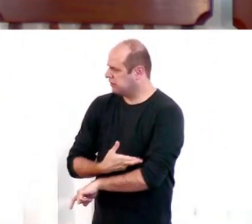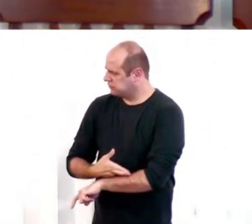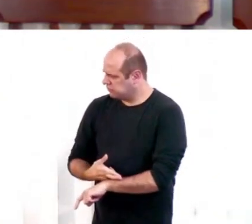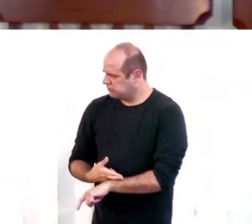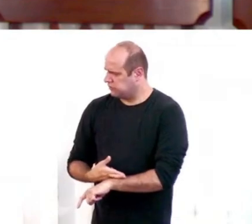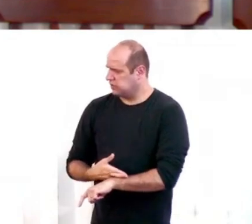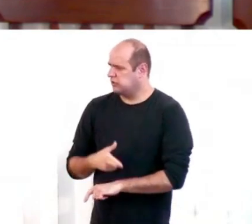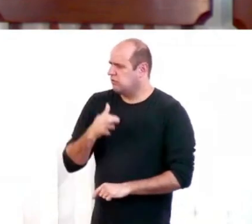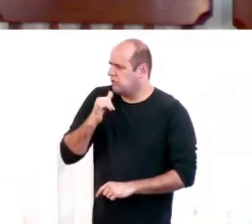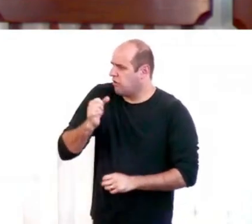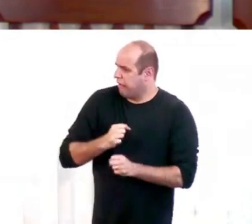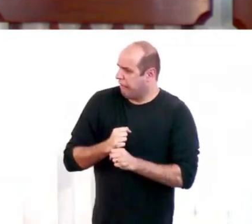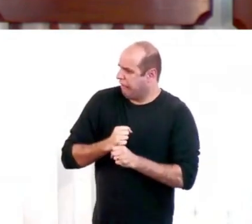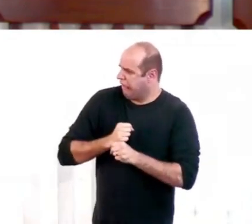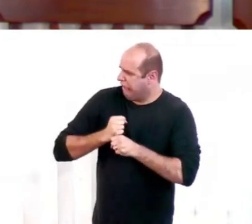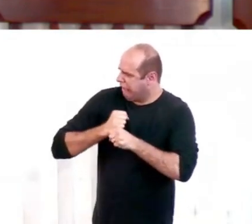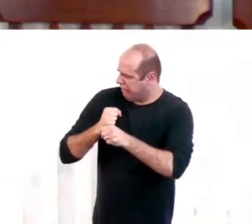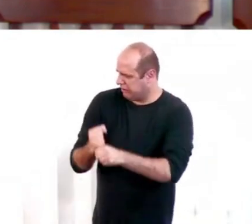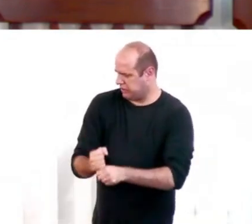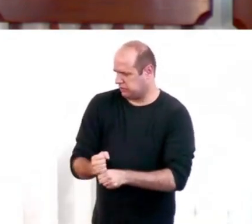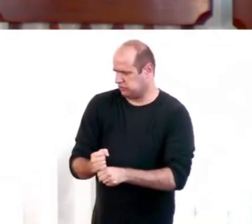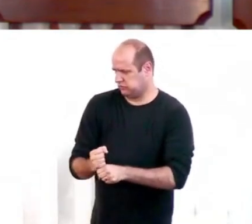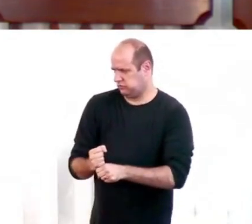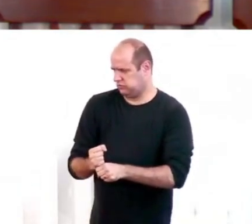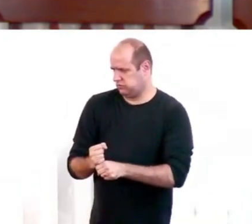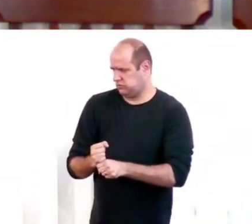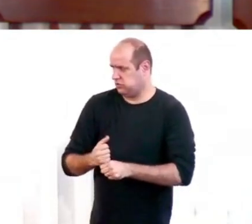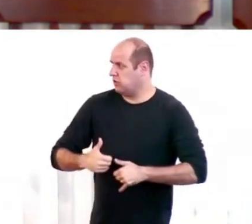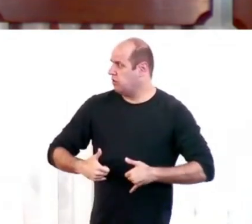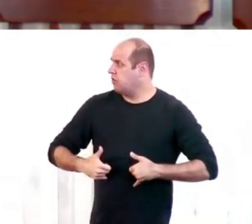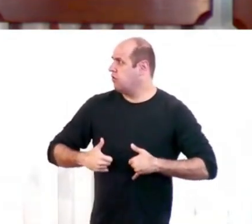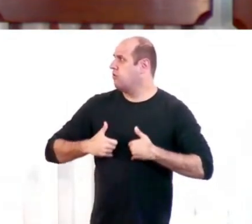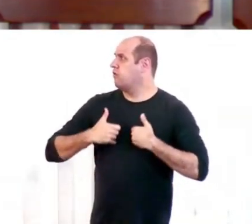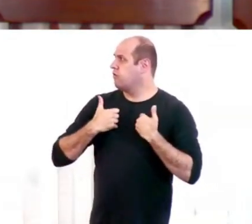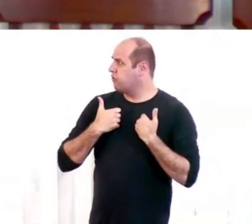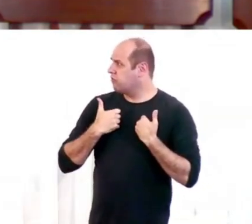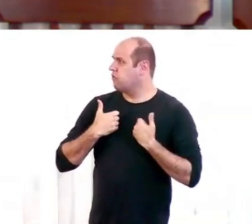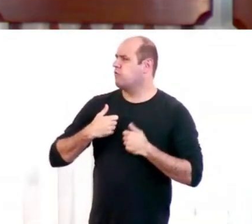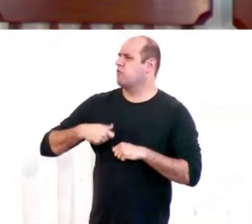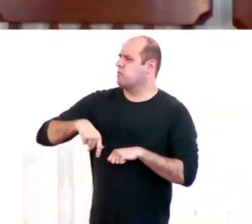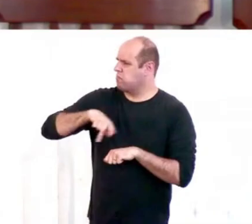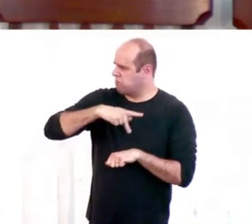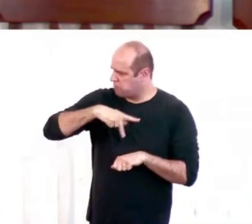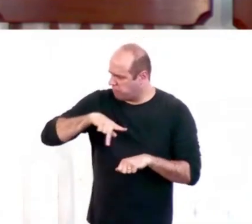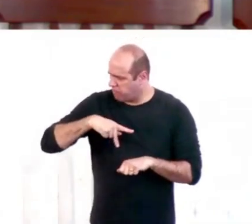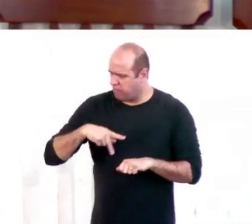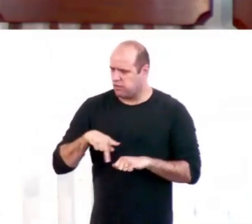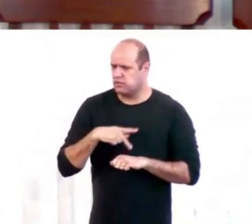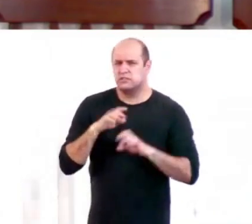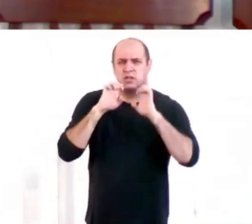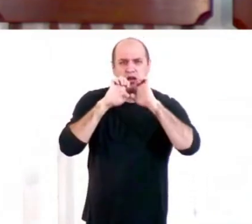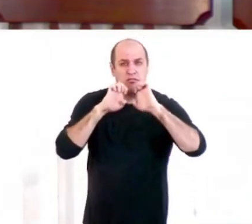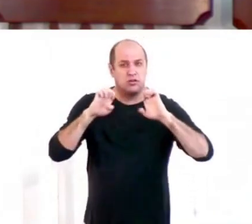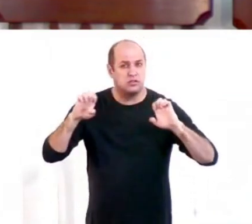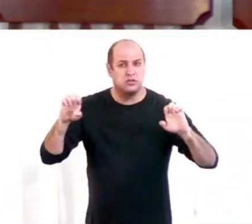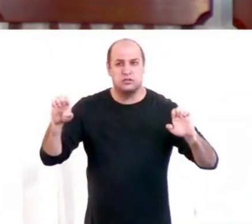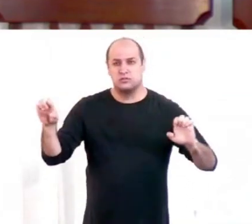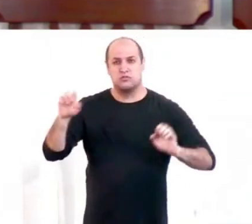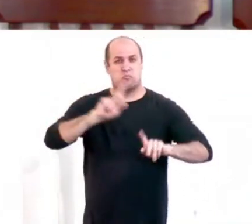por muitos anos, tivemos orgulho de ser um país que evangelizou as outras